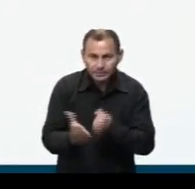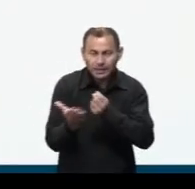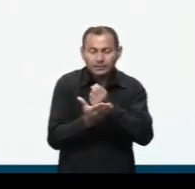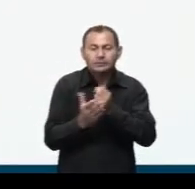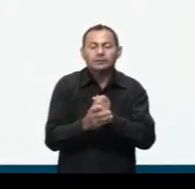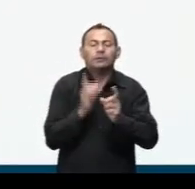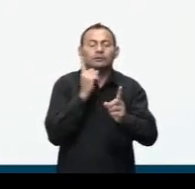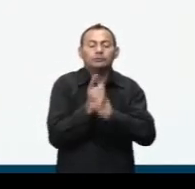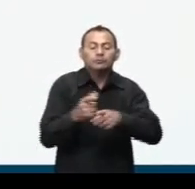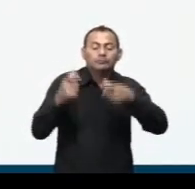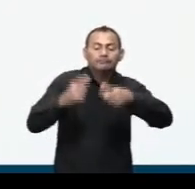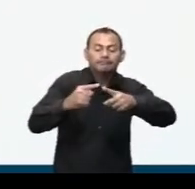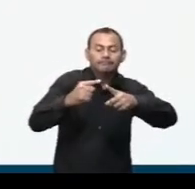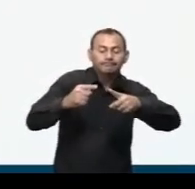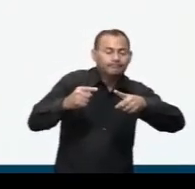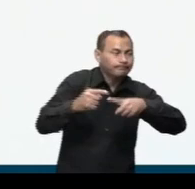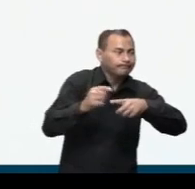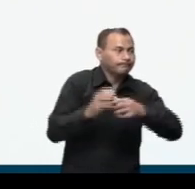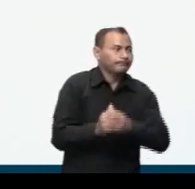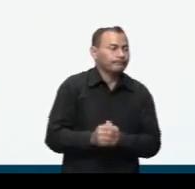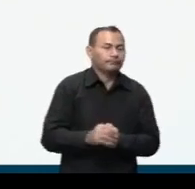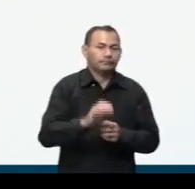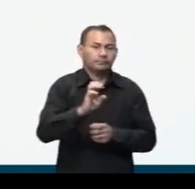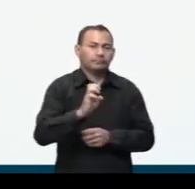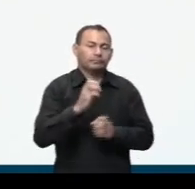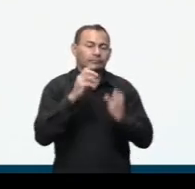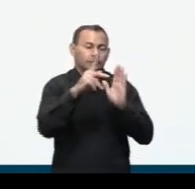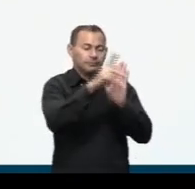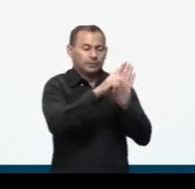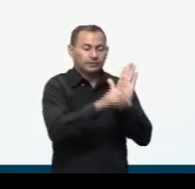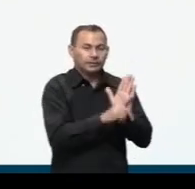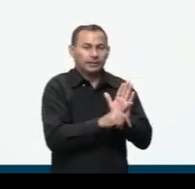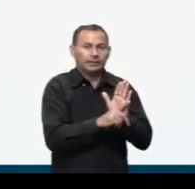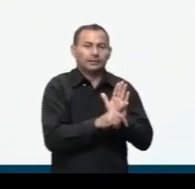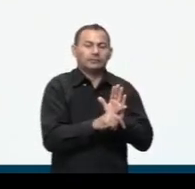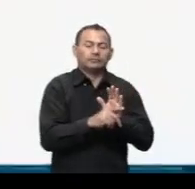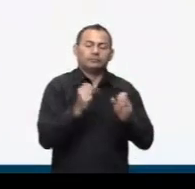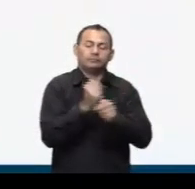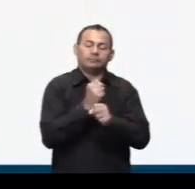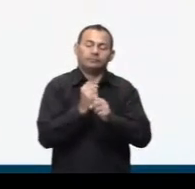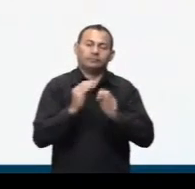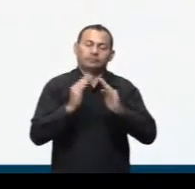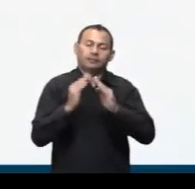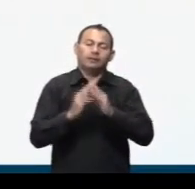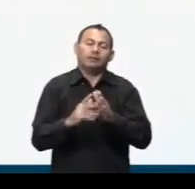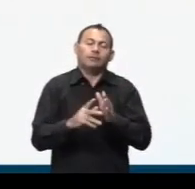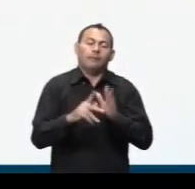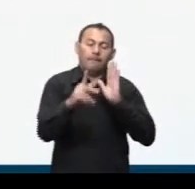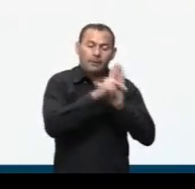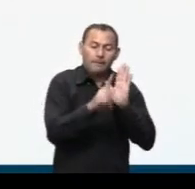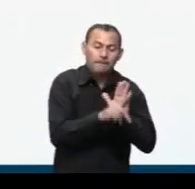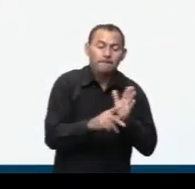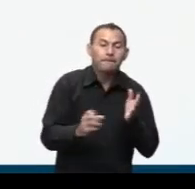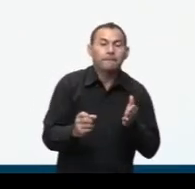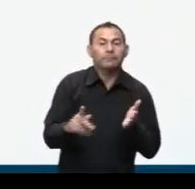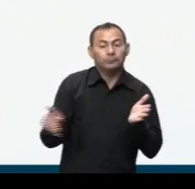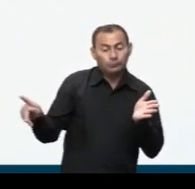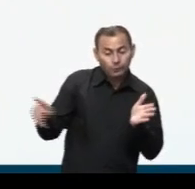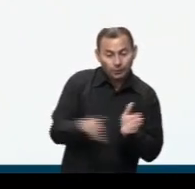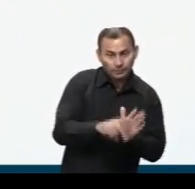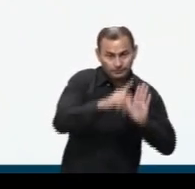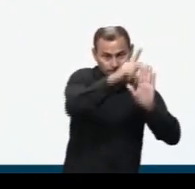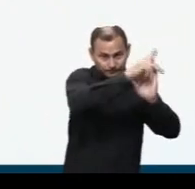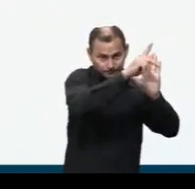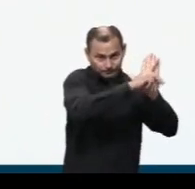achar esses eixos? No projeto de arquitetura, no projeto próprio da implantação da obra, às vezes tem esse